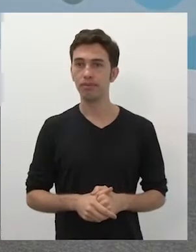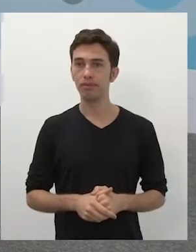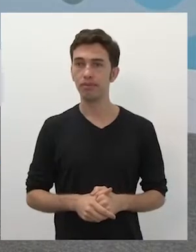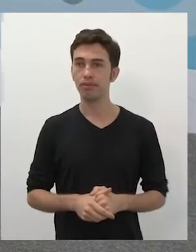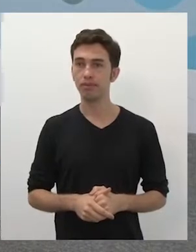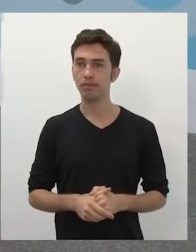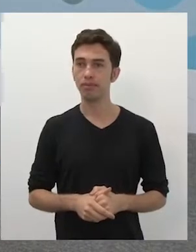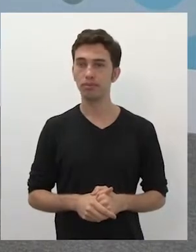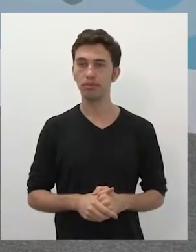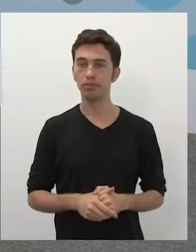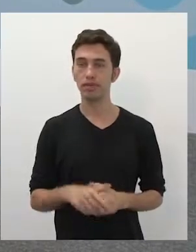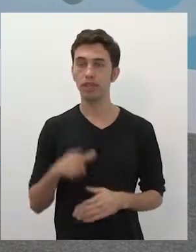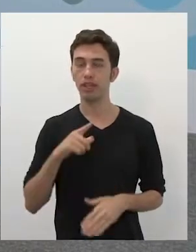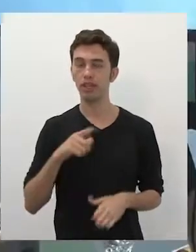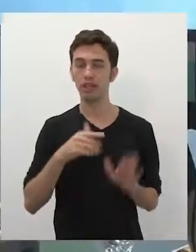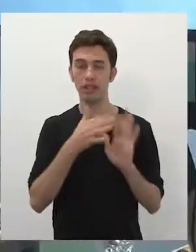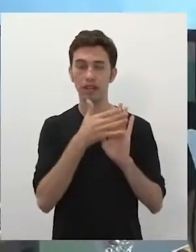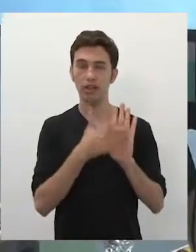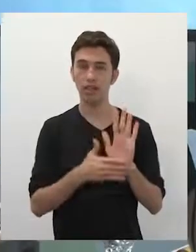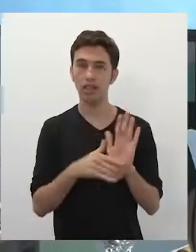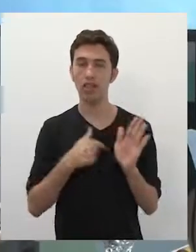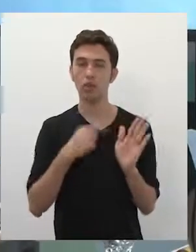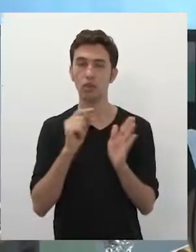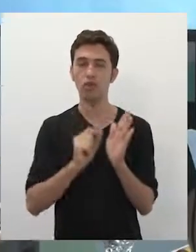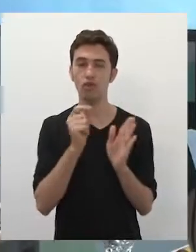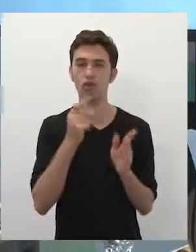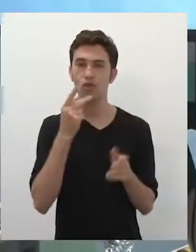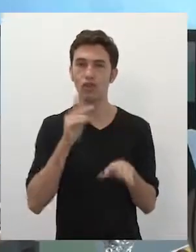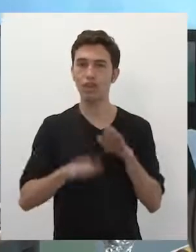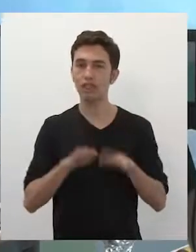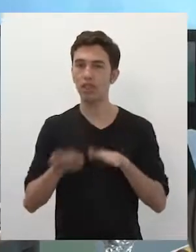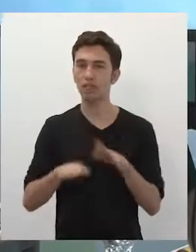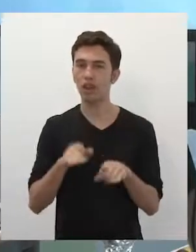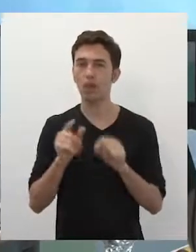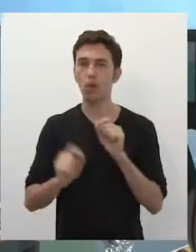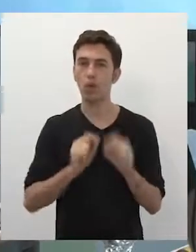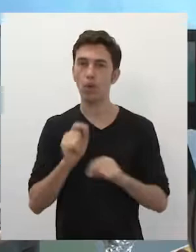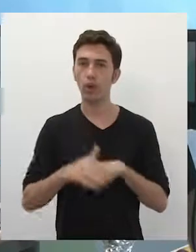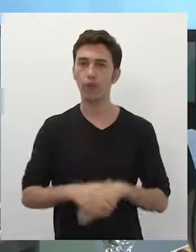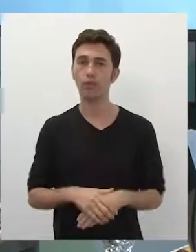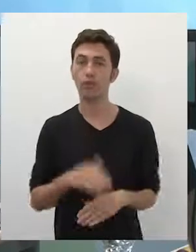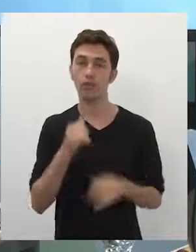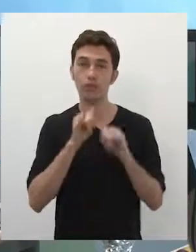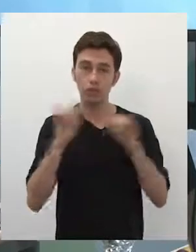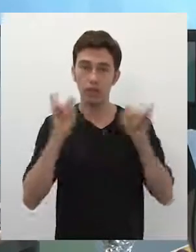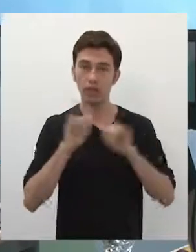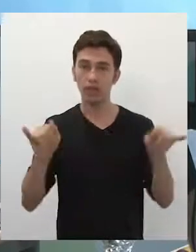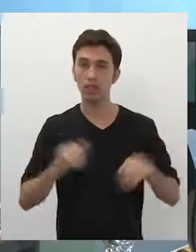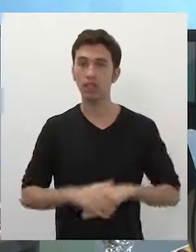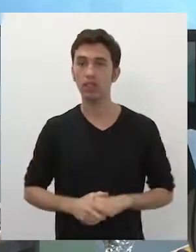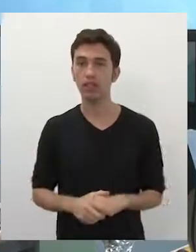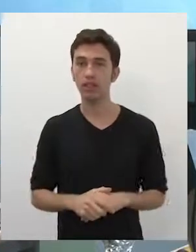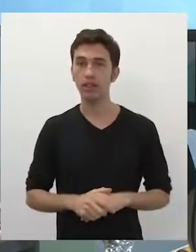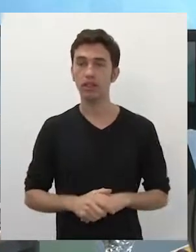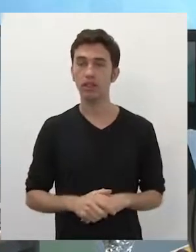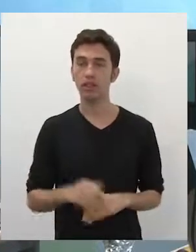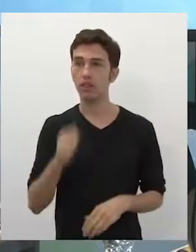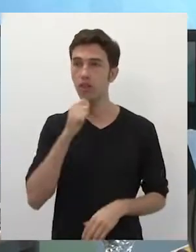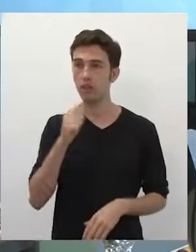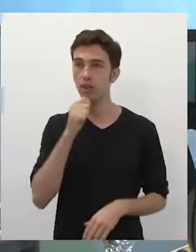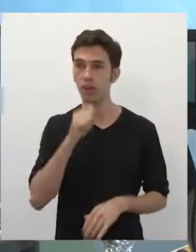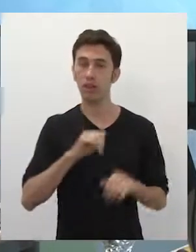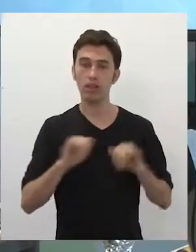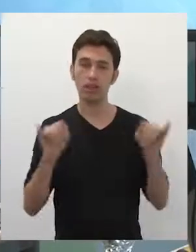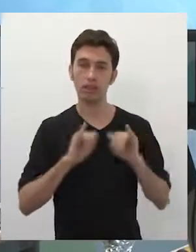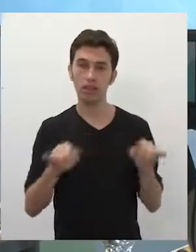têm um script, né? Eu vou falar para vocês aqui qual que seria o passo a passo, né? Dos jornalistas, dos repórteres, para falarem